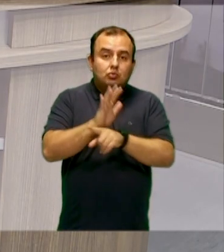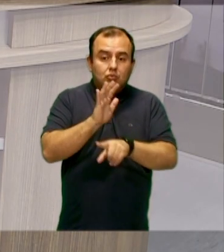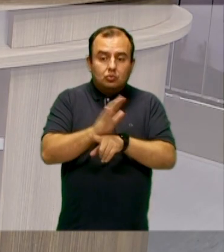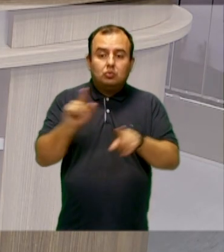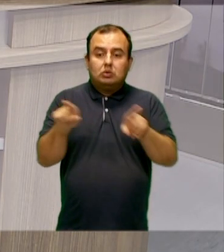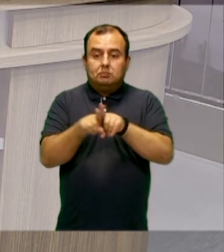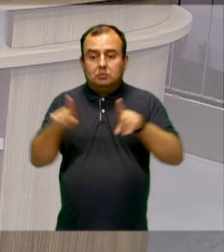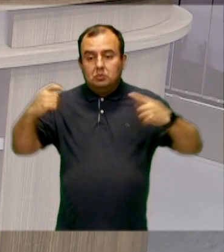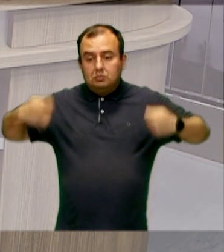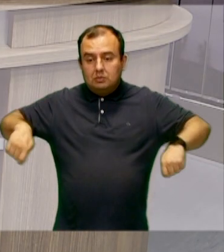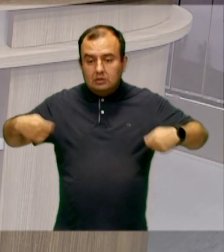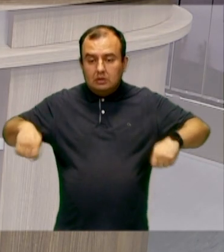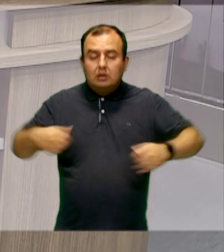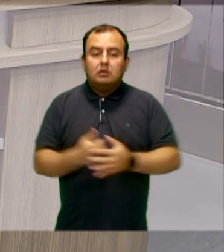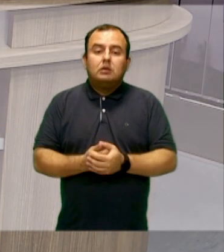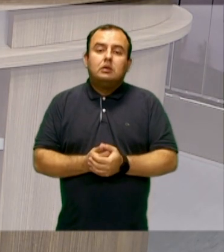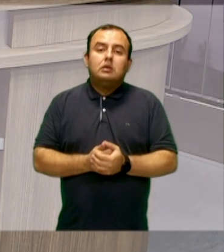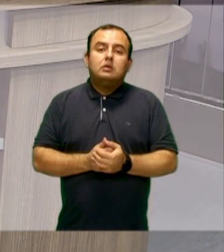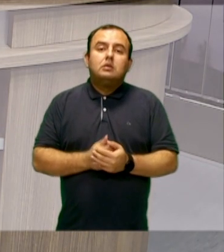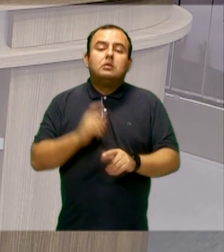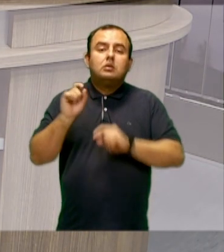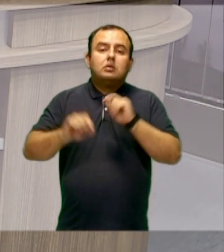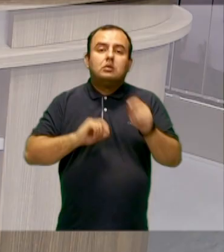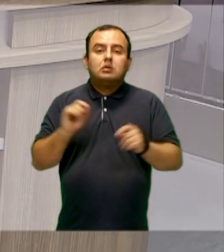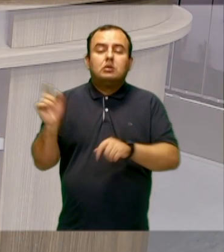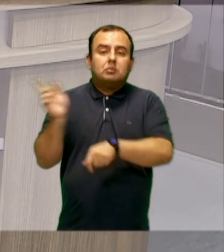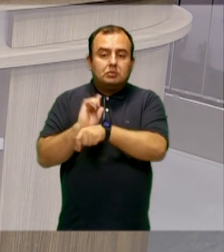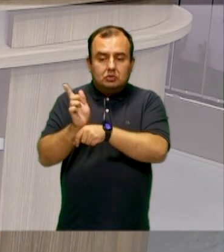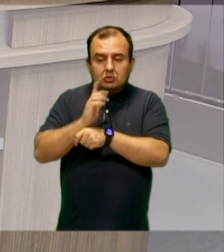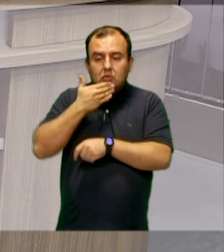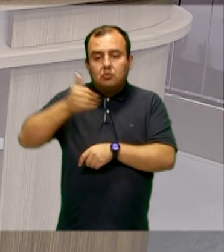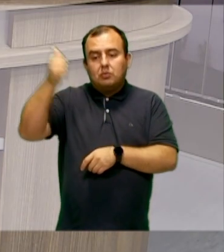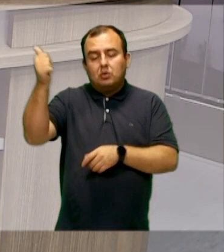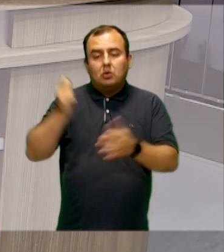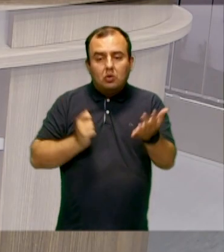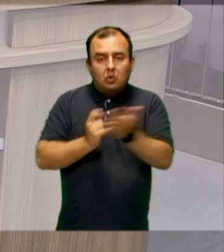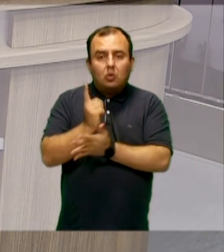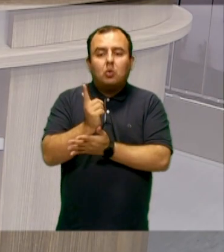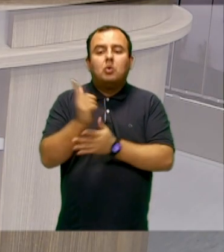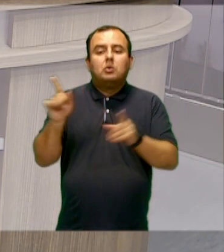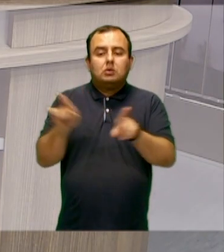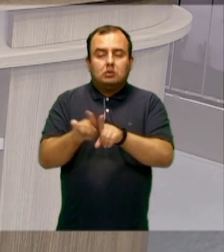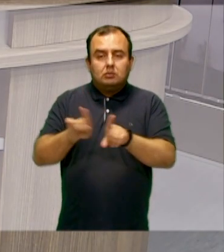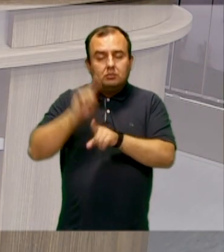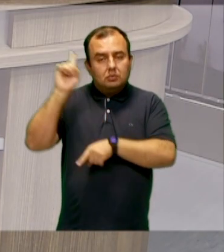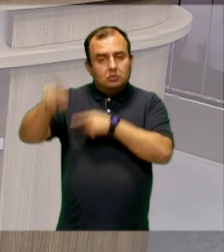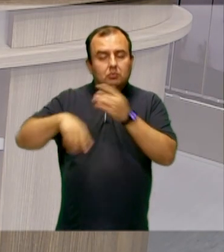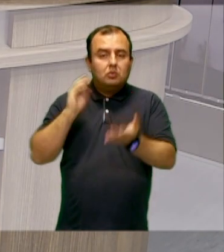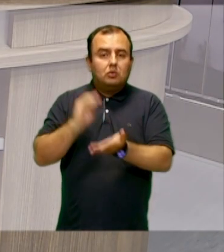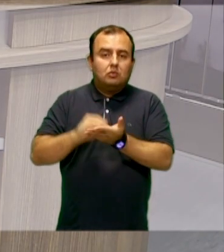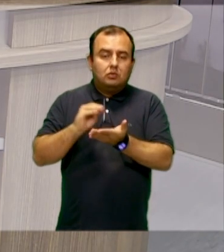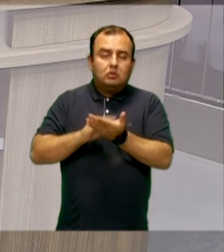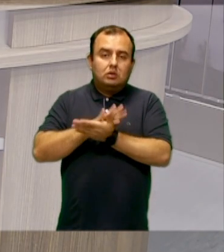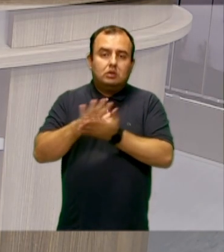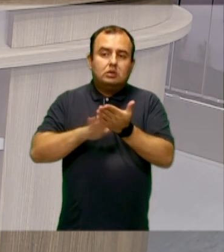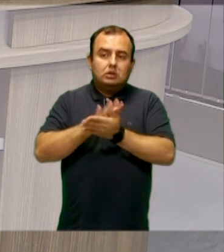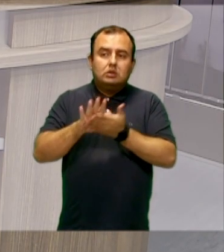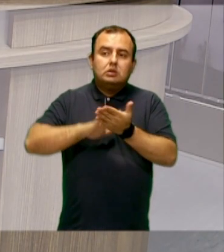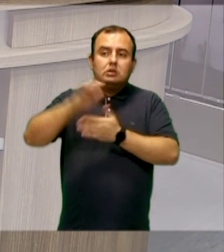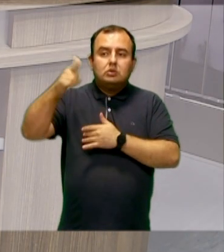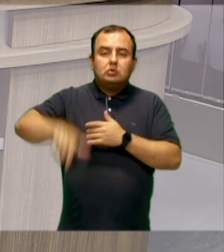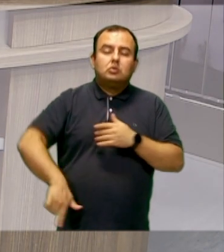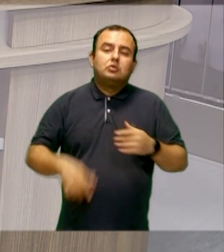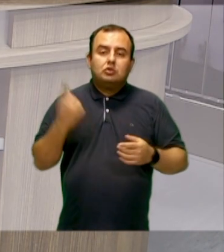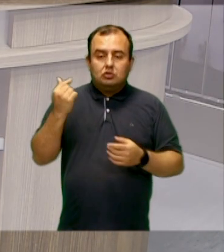fosse possível, né? Para que pudesse ter uma melhor gestão da compra, para não faltar, mas também não sobrar. Porque, mais uma vez, é dinheiro